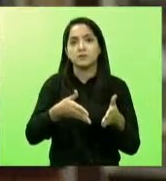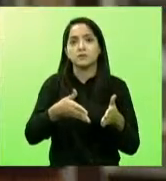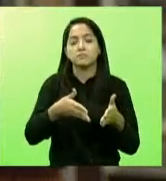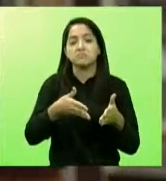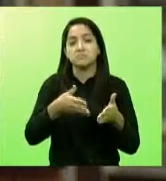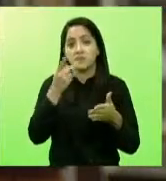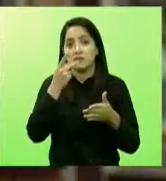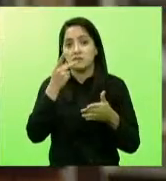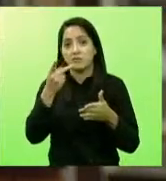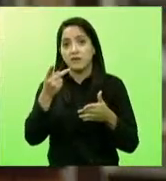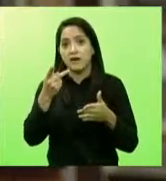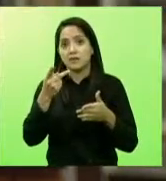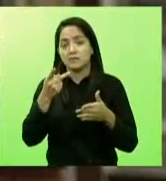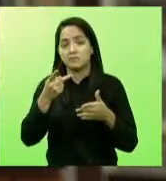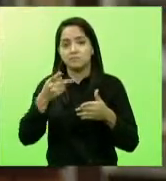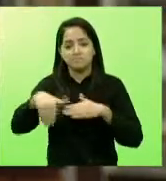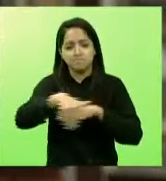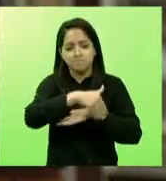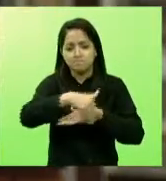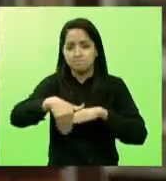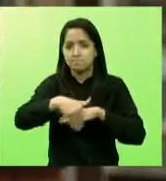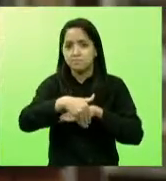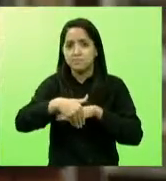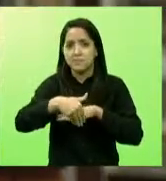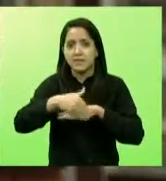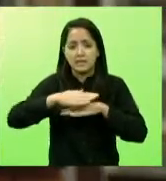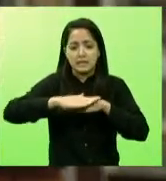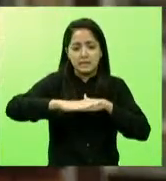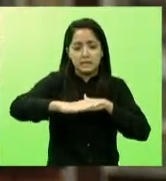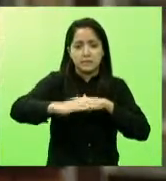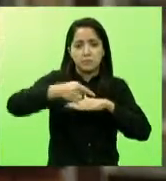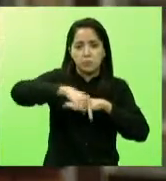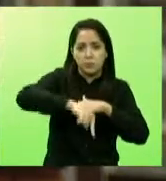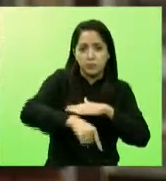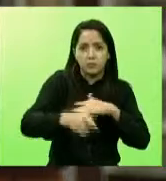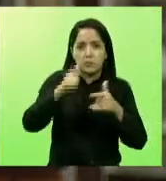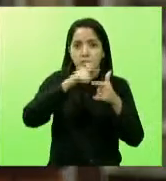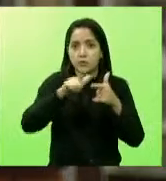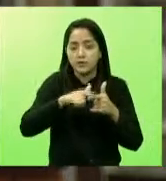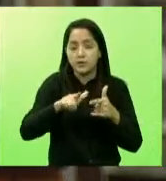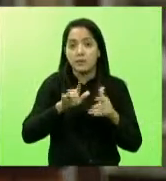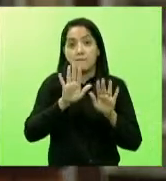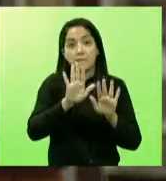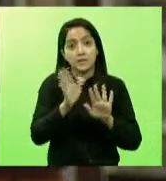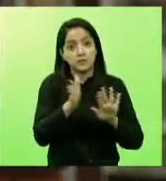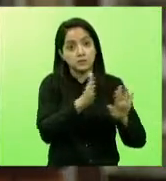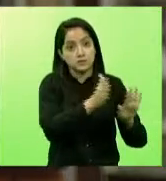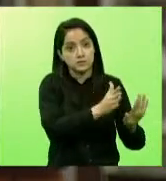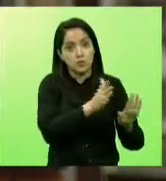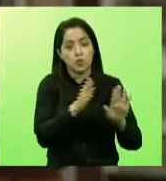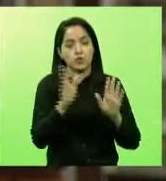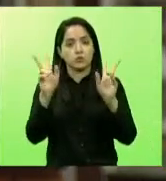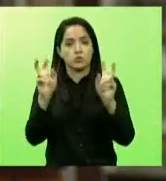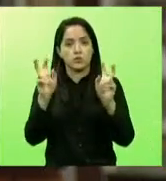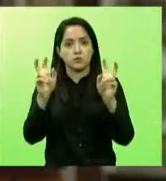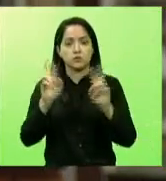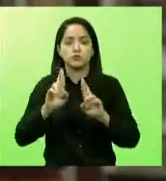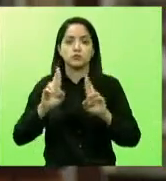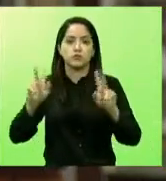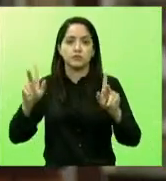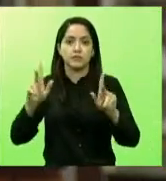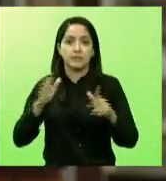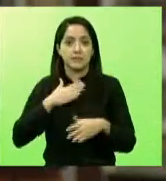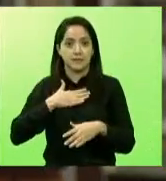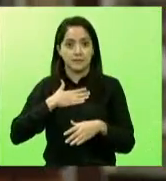e falam que são intransitáveis. Mas não, hoje nós estamos tratando de um assunto que,